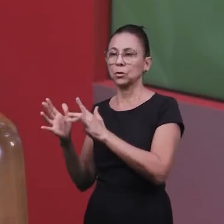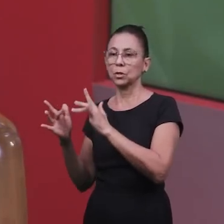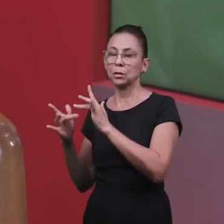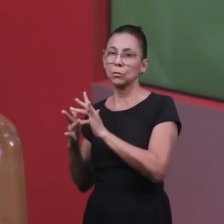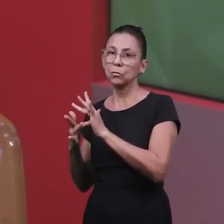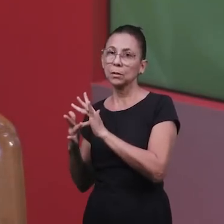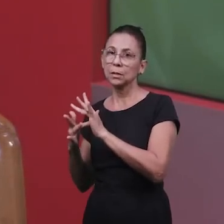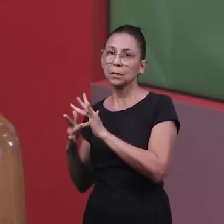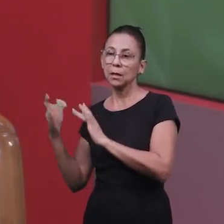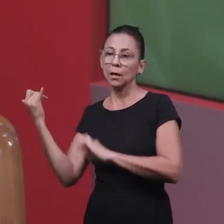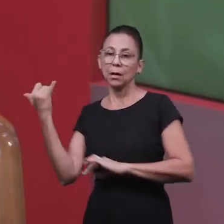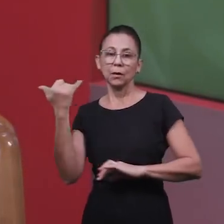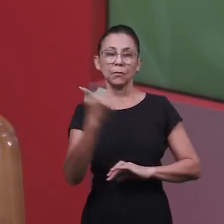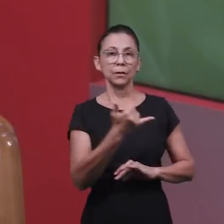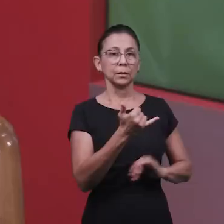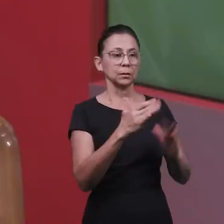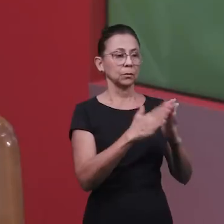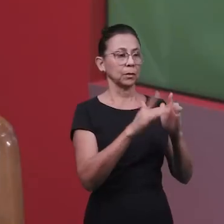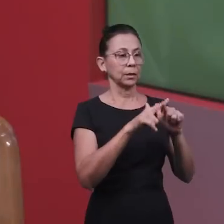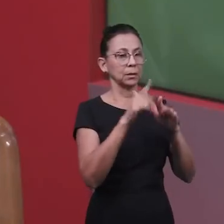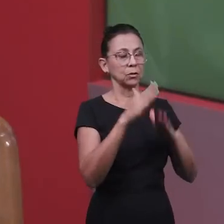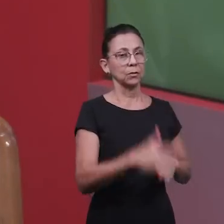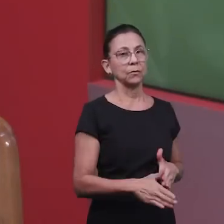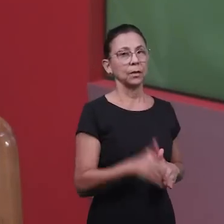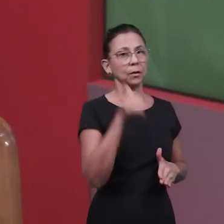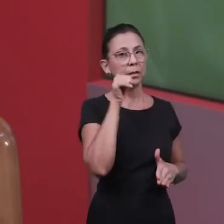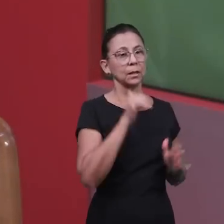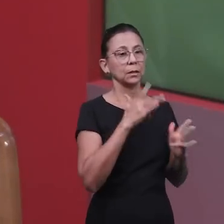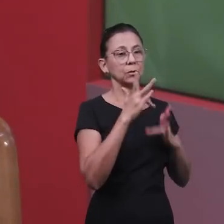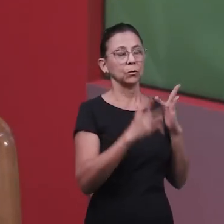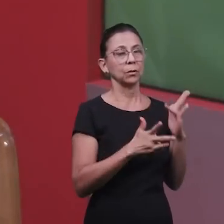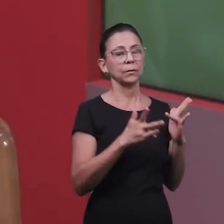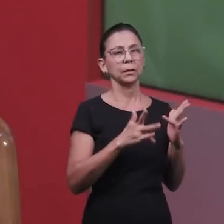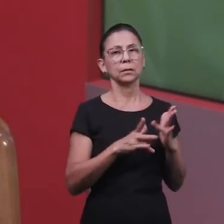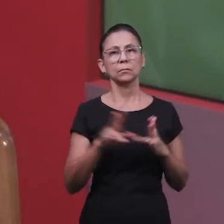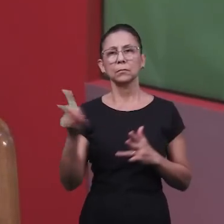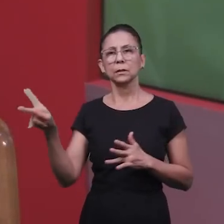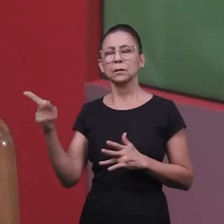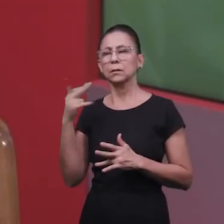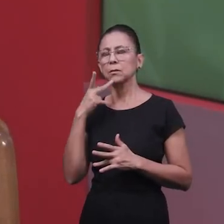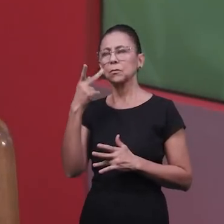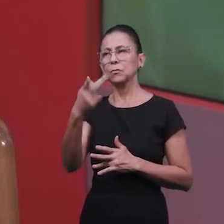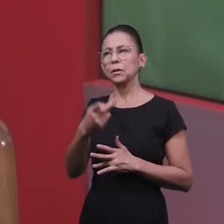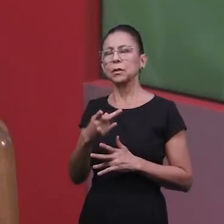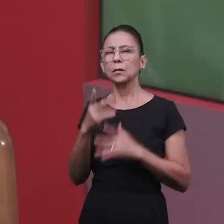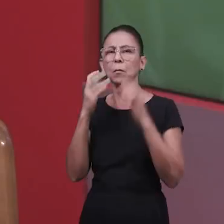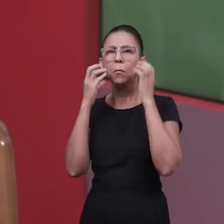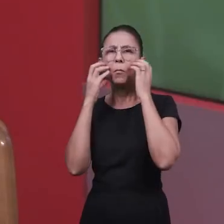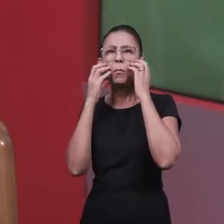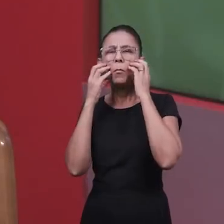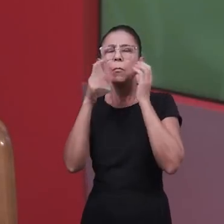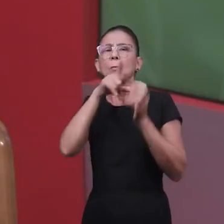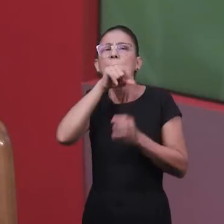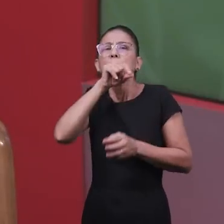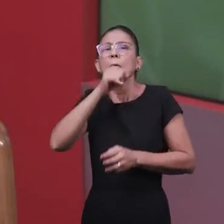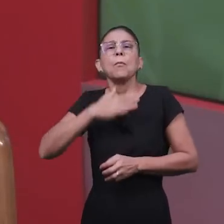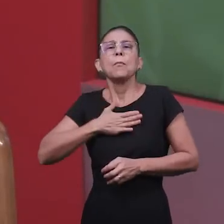fiel. Então quando ele fala pomba minha, então, por que pomba minha? Porque é a igreja no